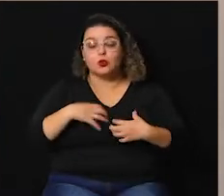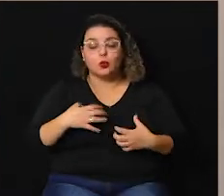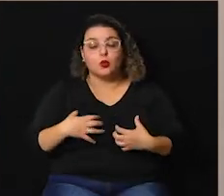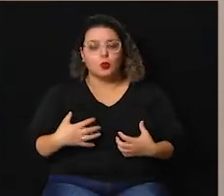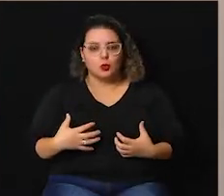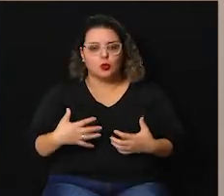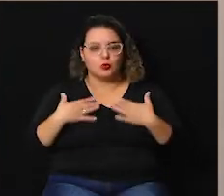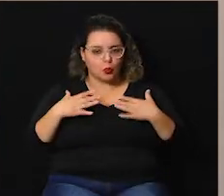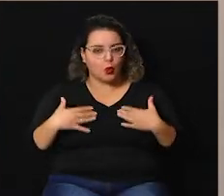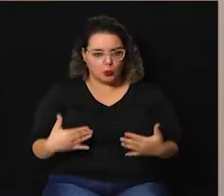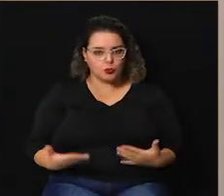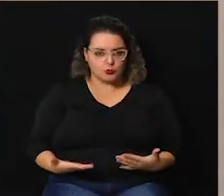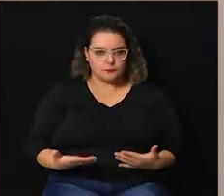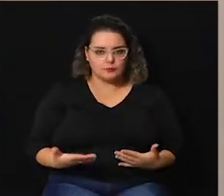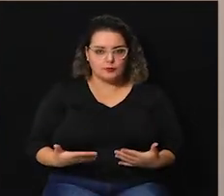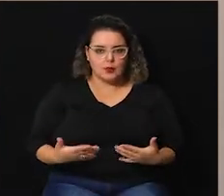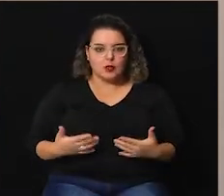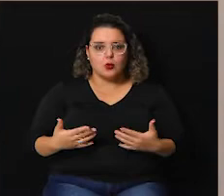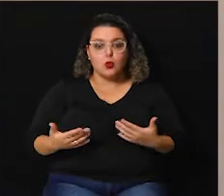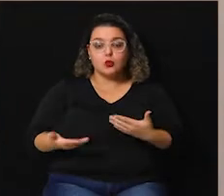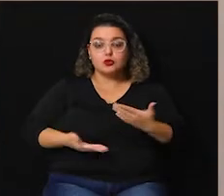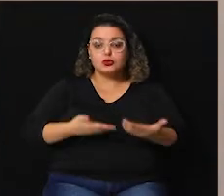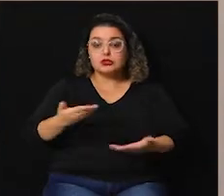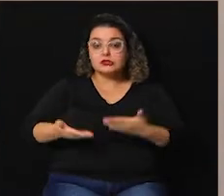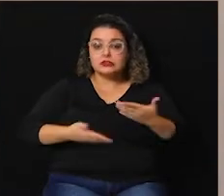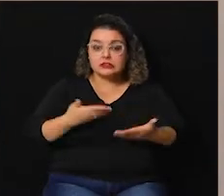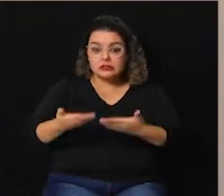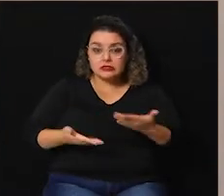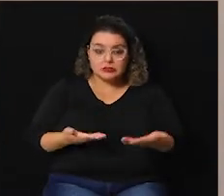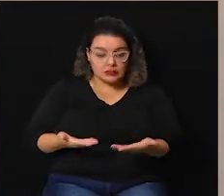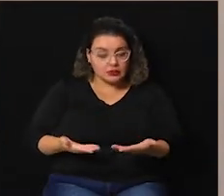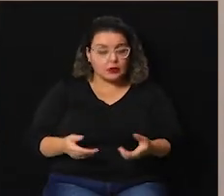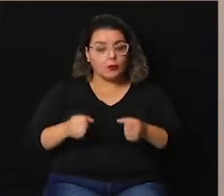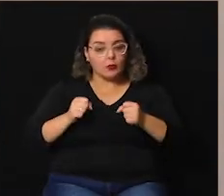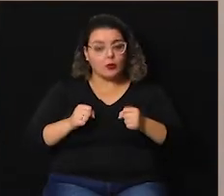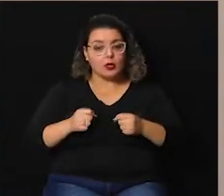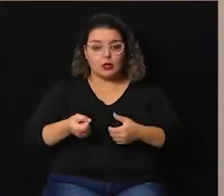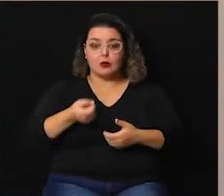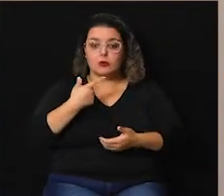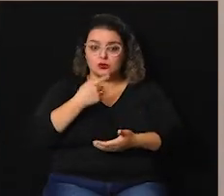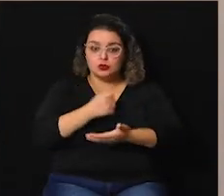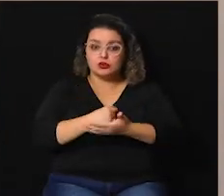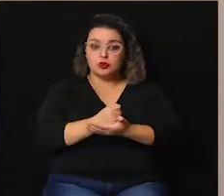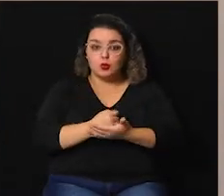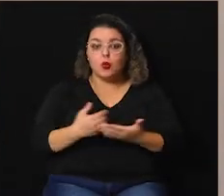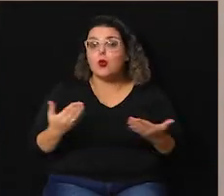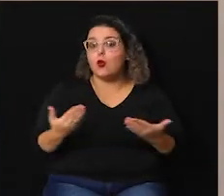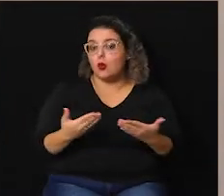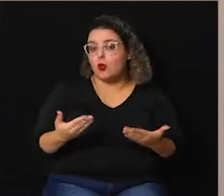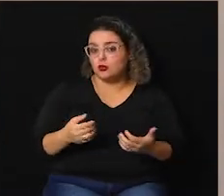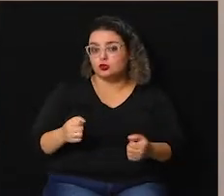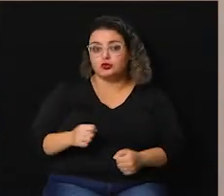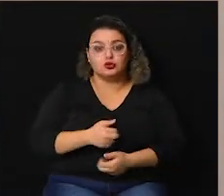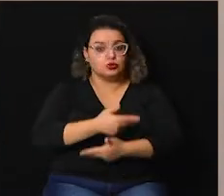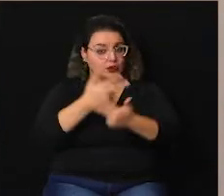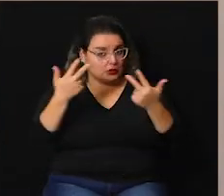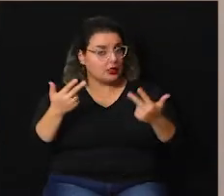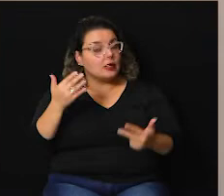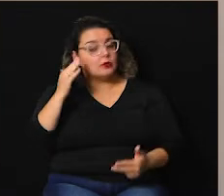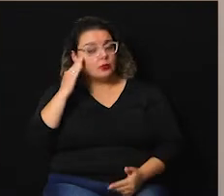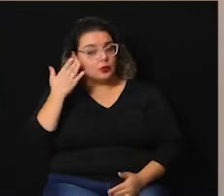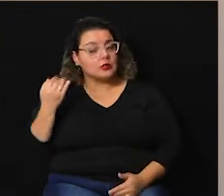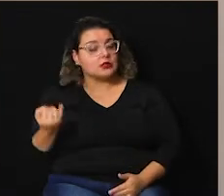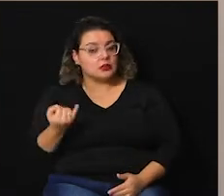das fileiras de tratamento, uma das terapias, porque a grande novidade hoje, isso é importante